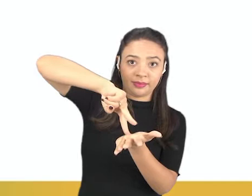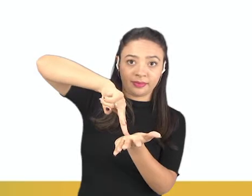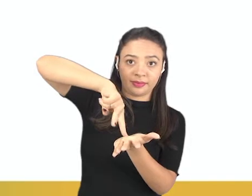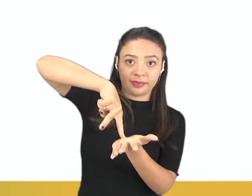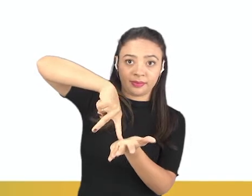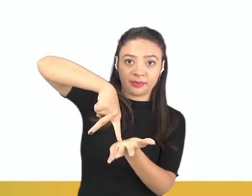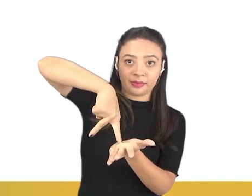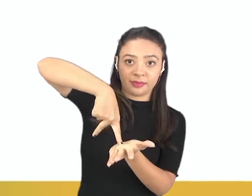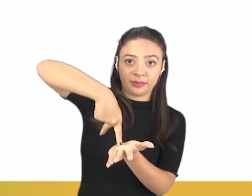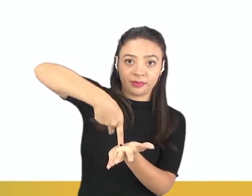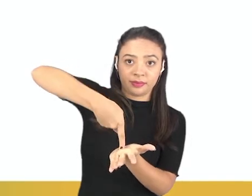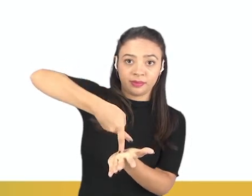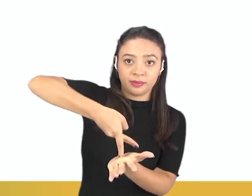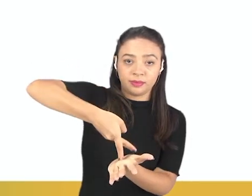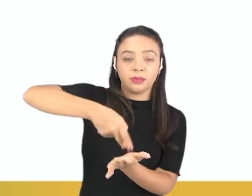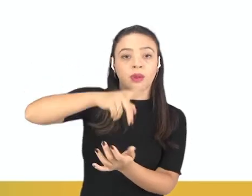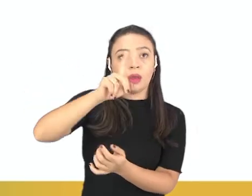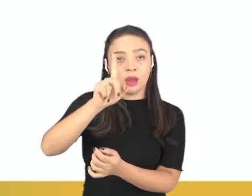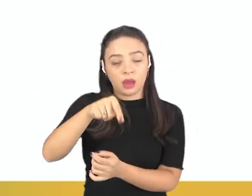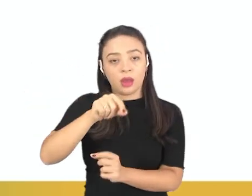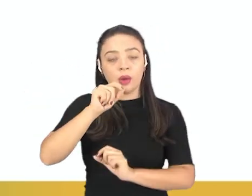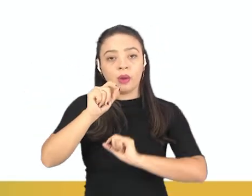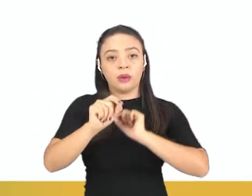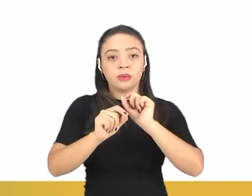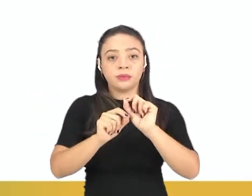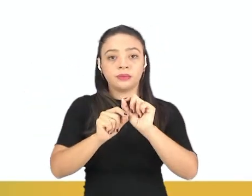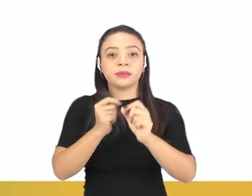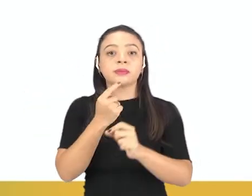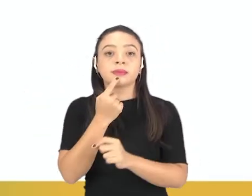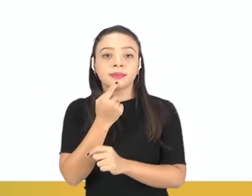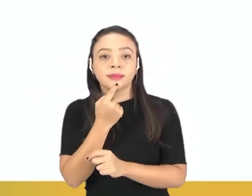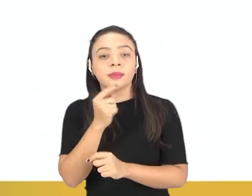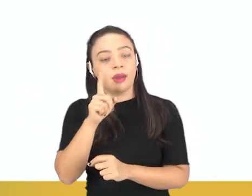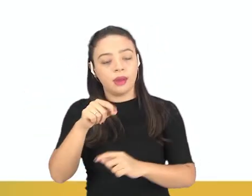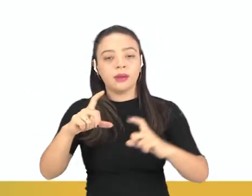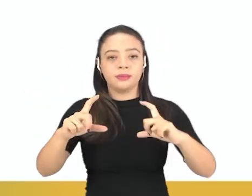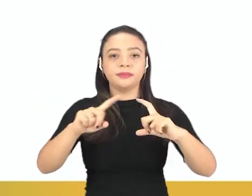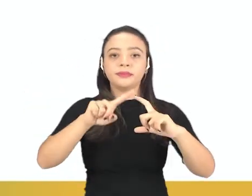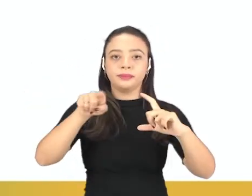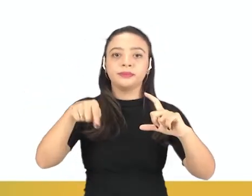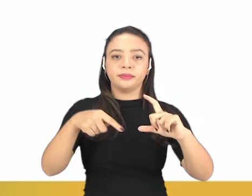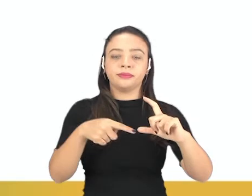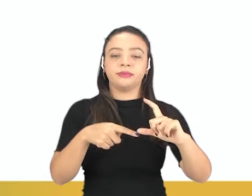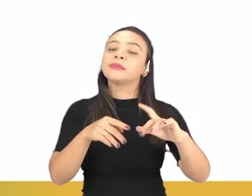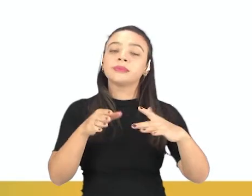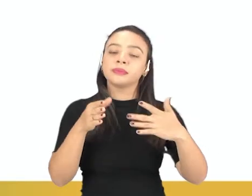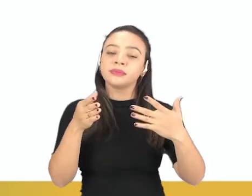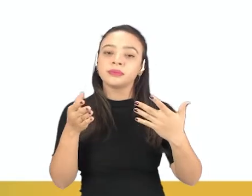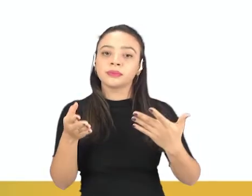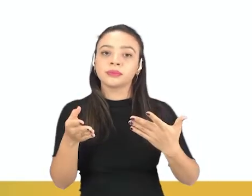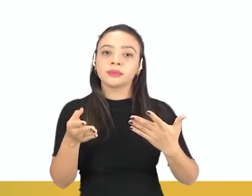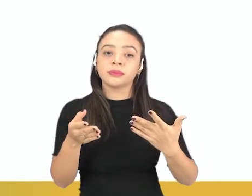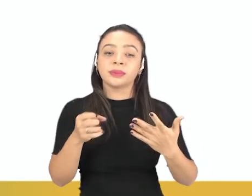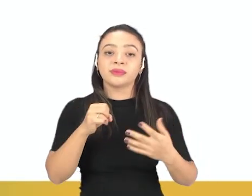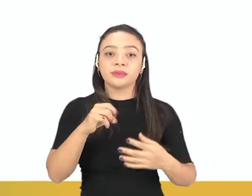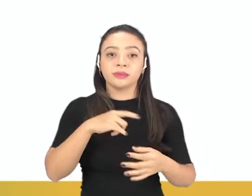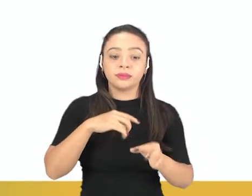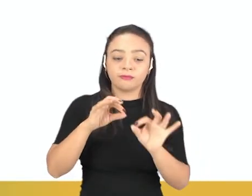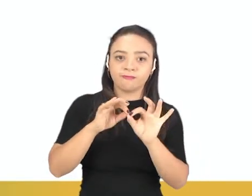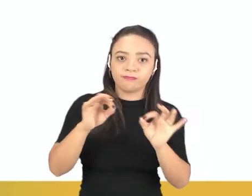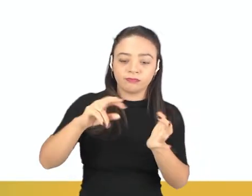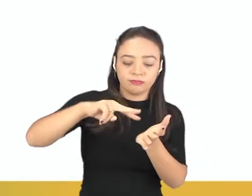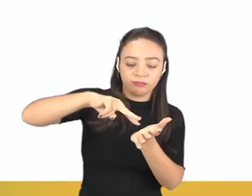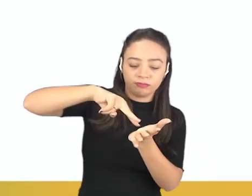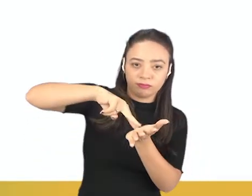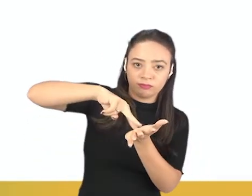iria descrever essa partezinha essa parte linha vermelha que é a circunferência então a distância do